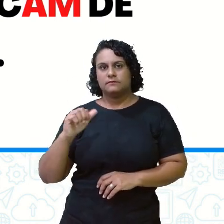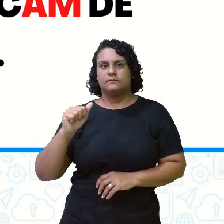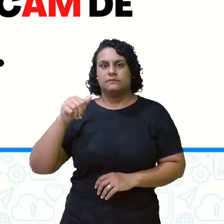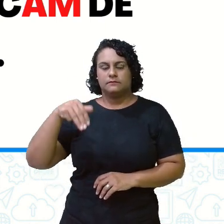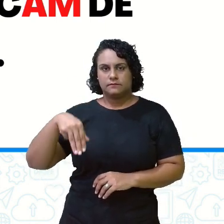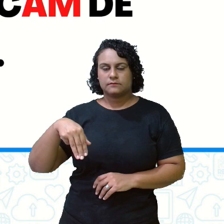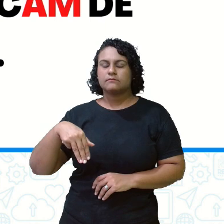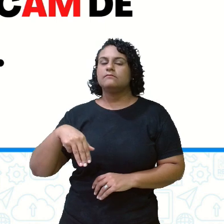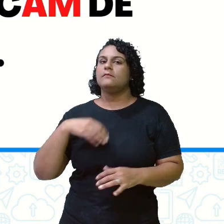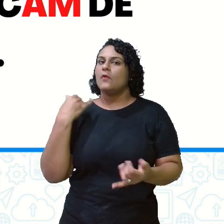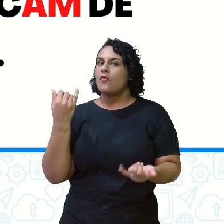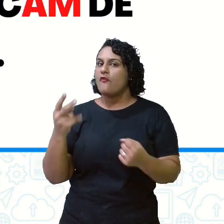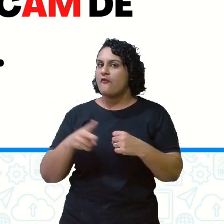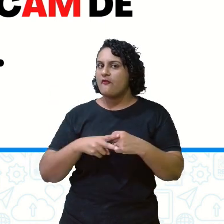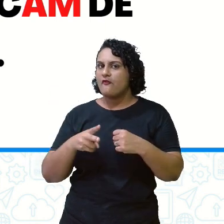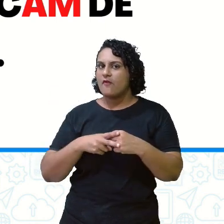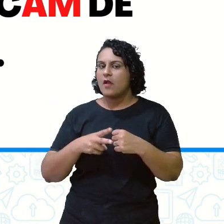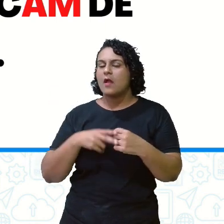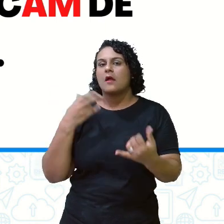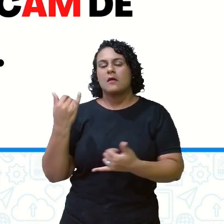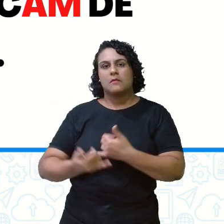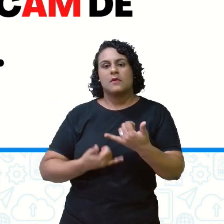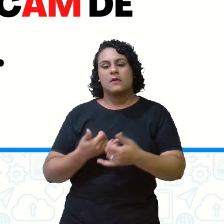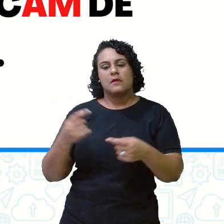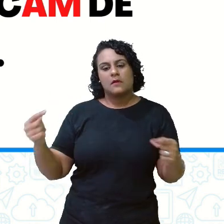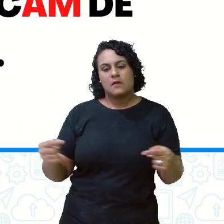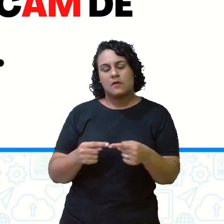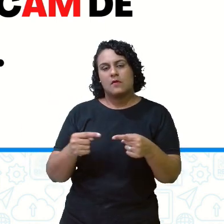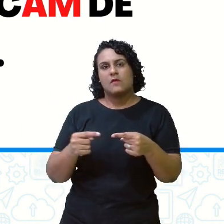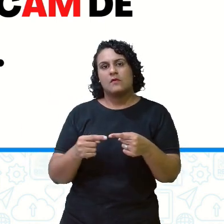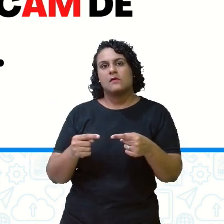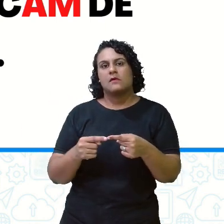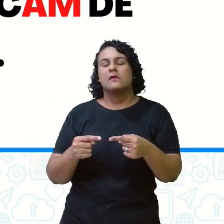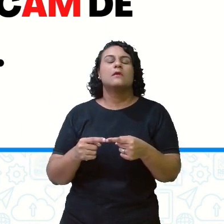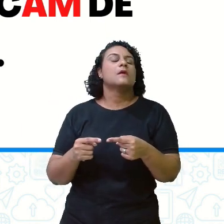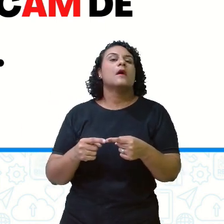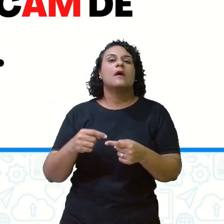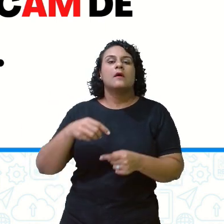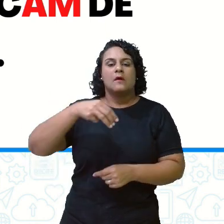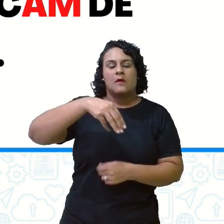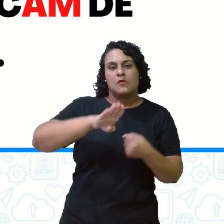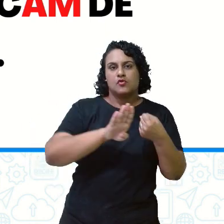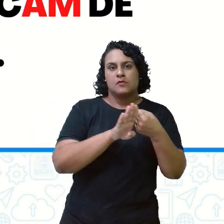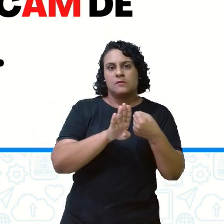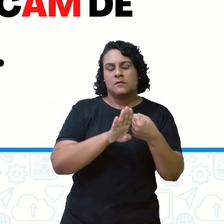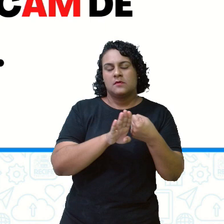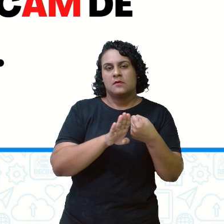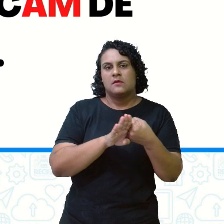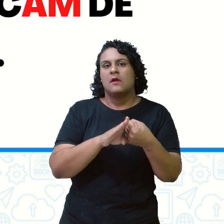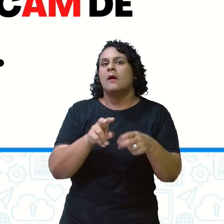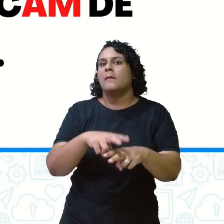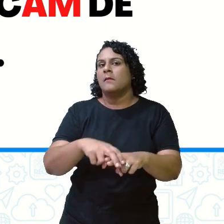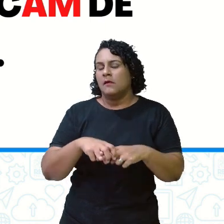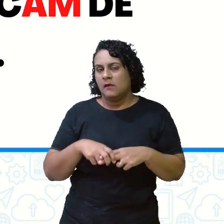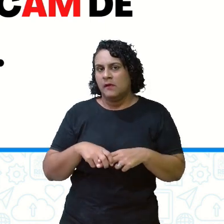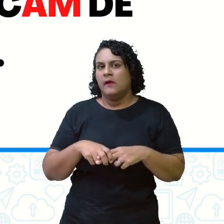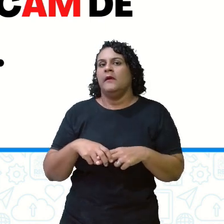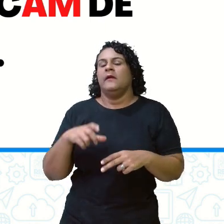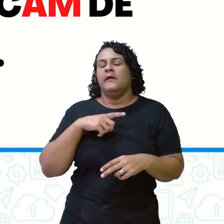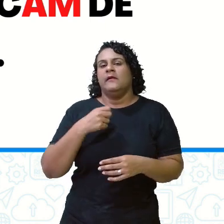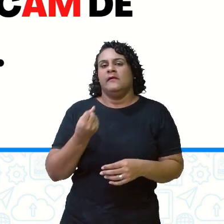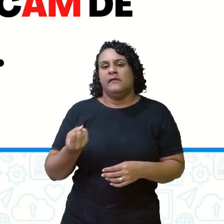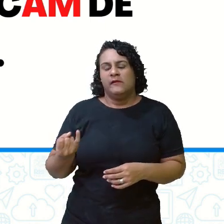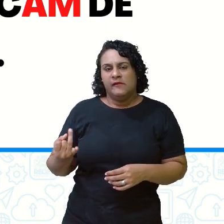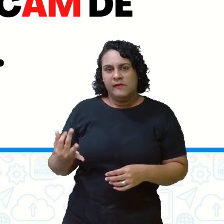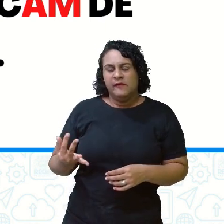brincar. Então, brincam está concordando com as meninas, por isso que está no plural. A gente